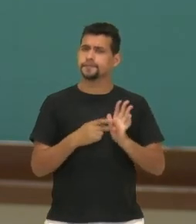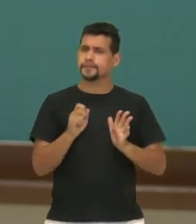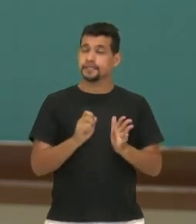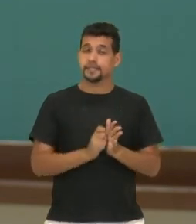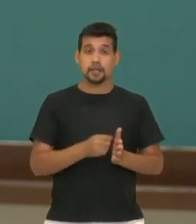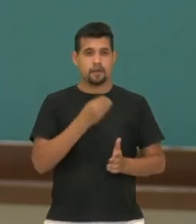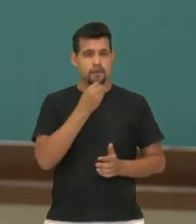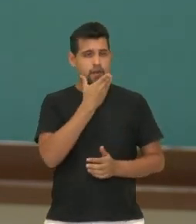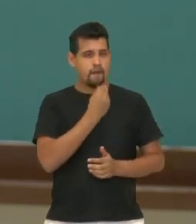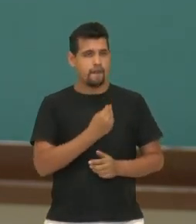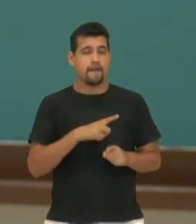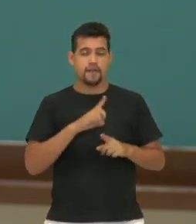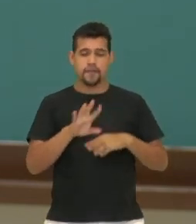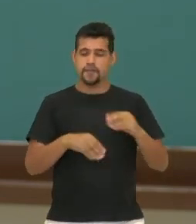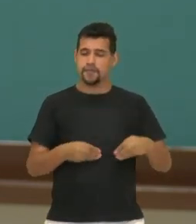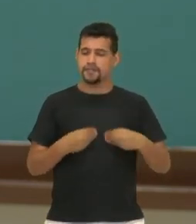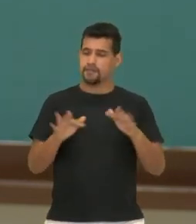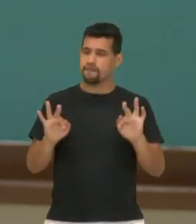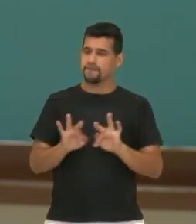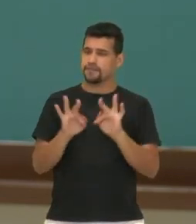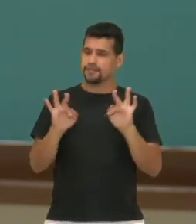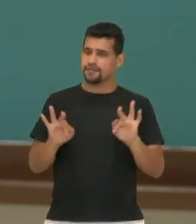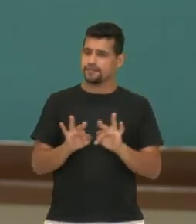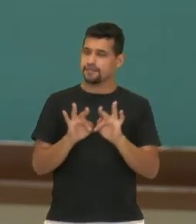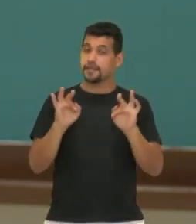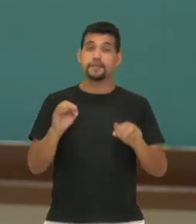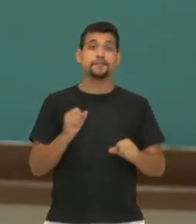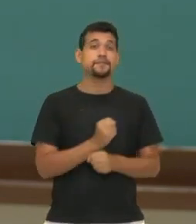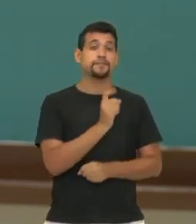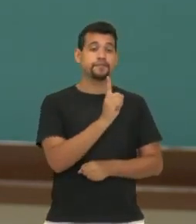Albert Einstein um prêmio Nobel de Física de